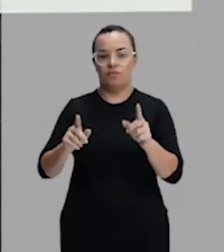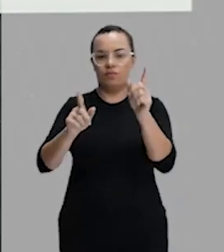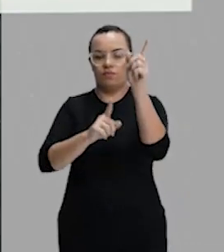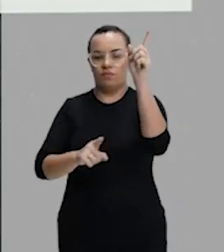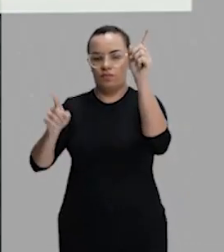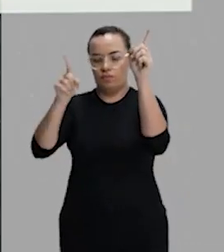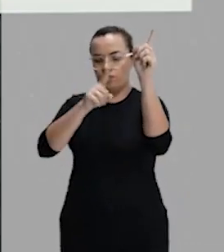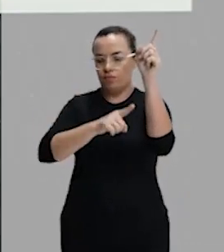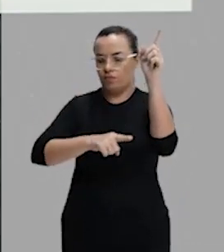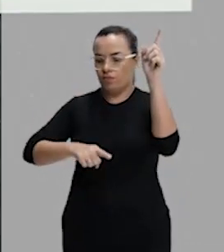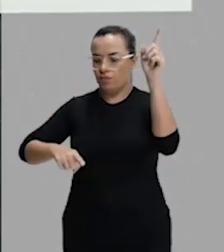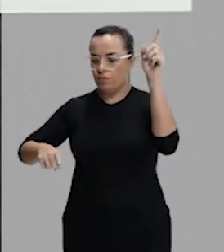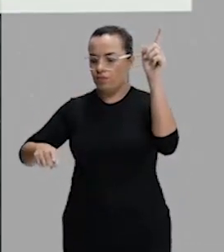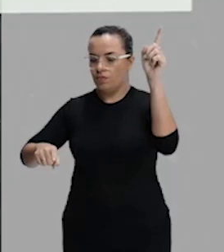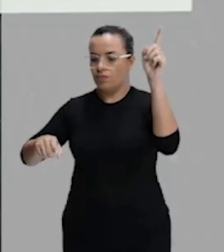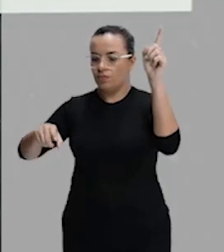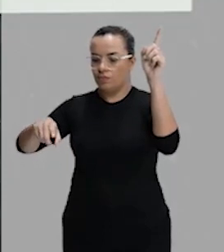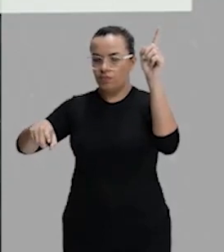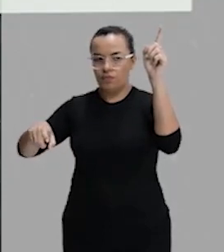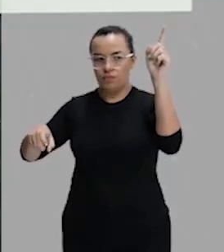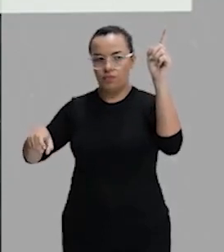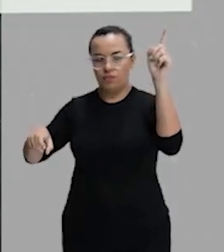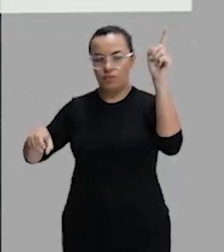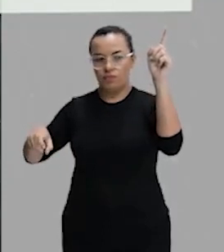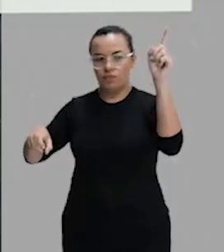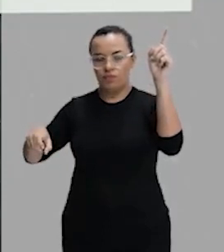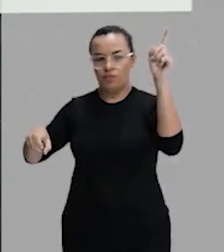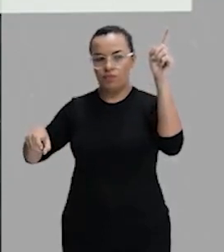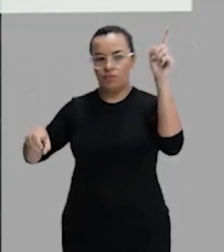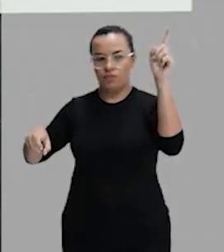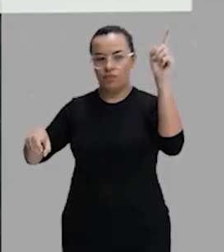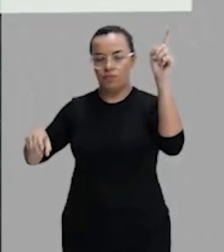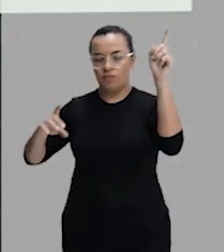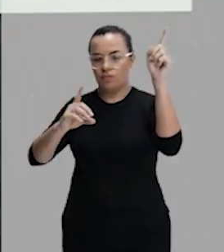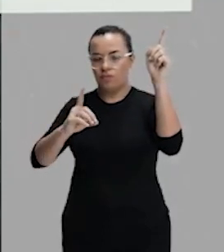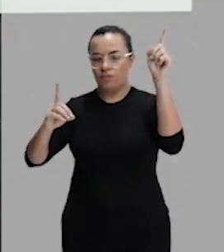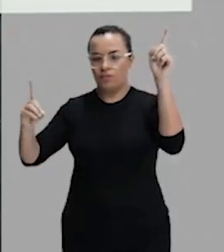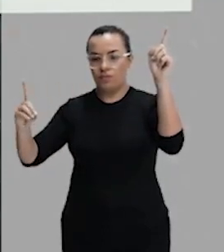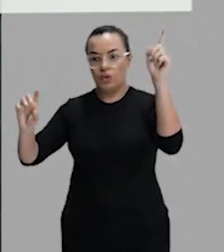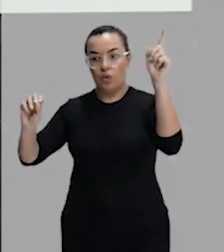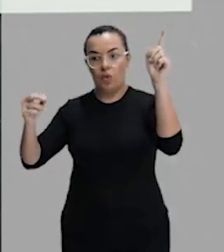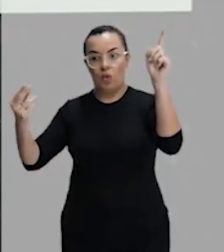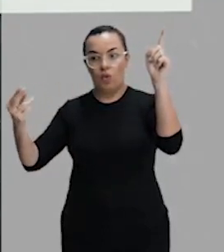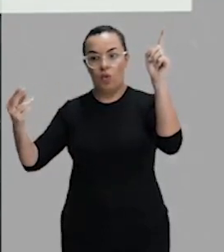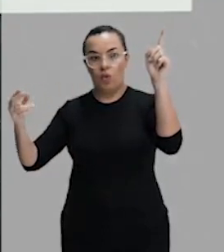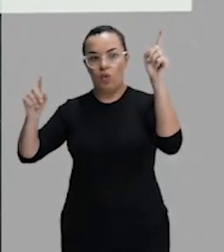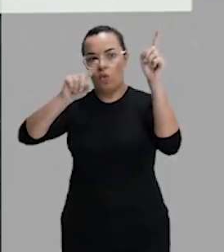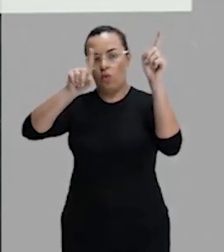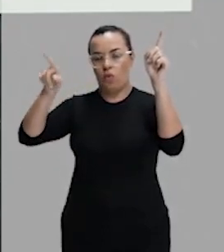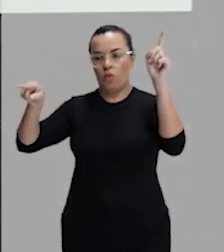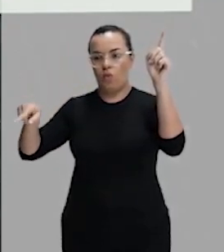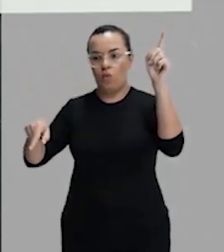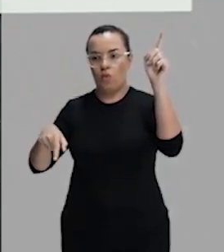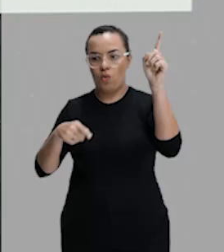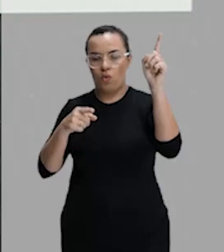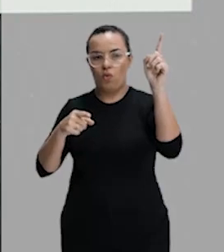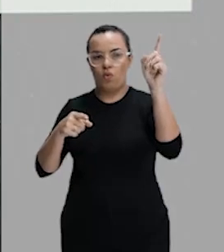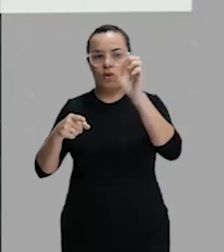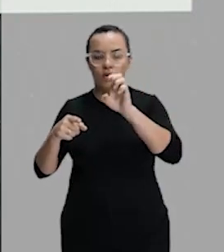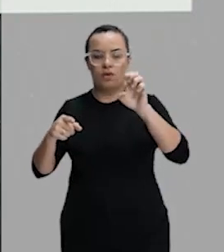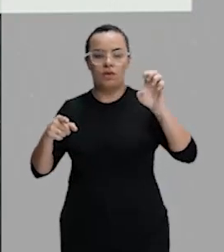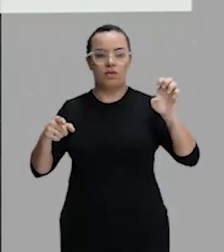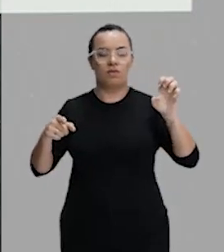duas situações, com cavidade voltado para a direita ou com cavidade voltado para a